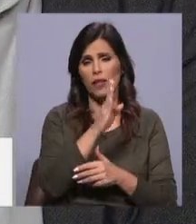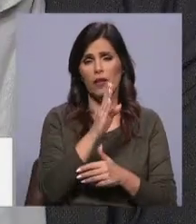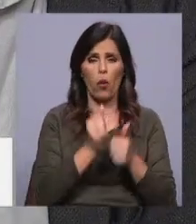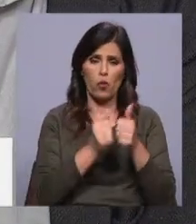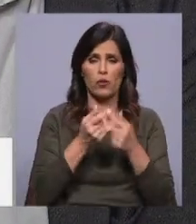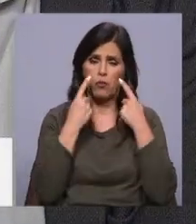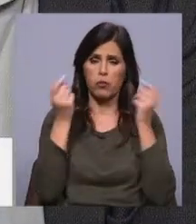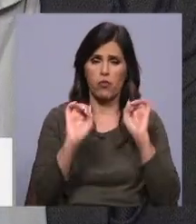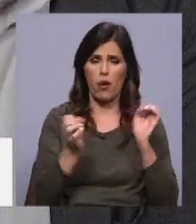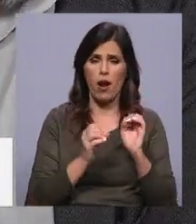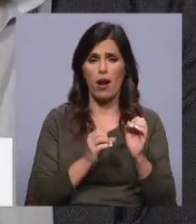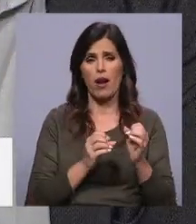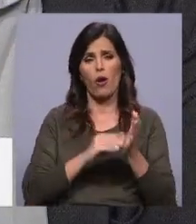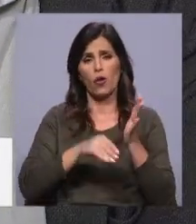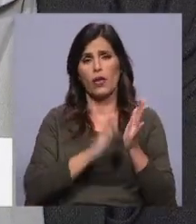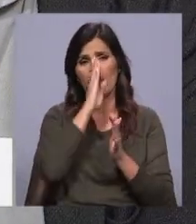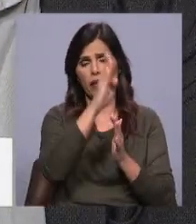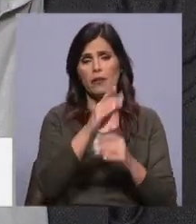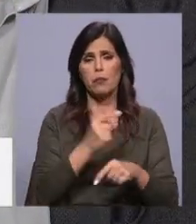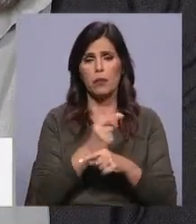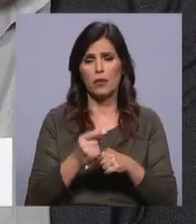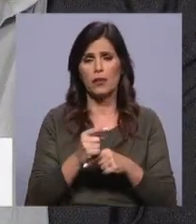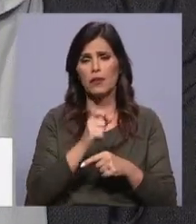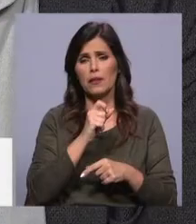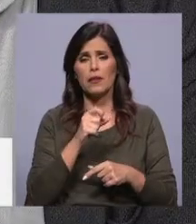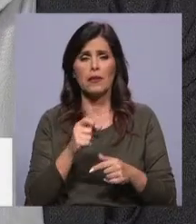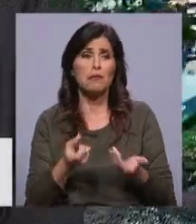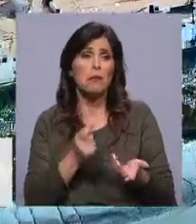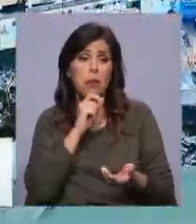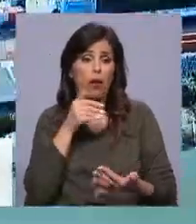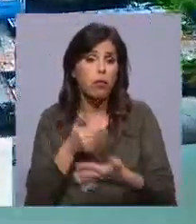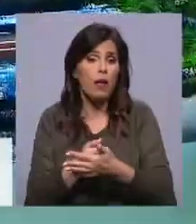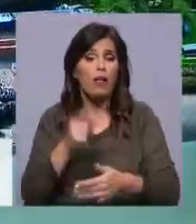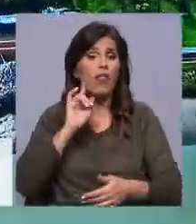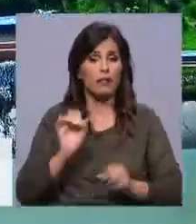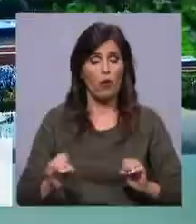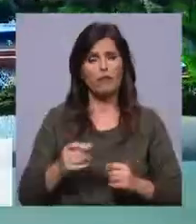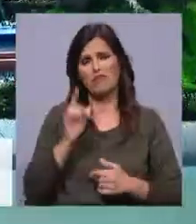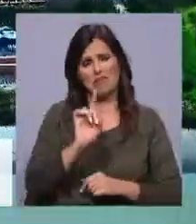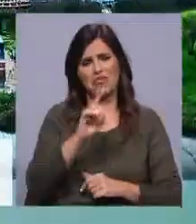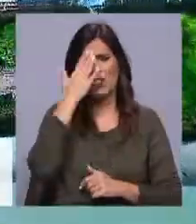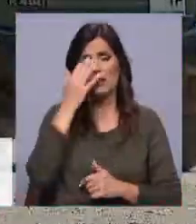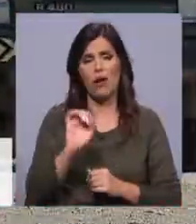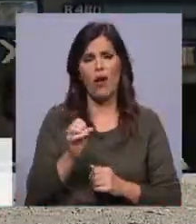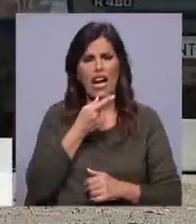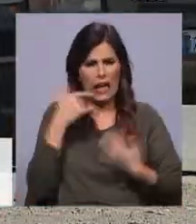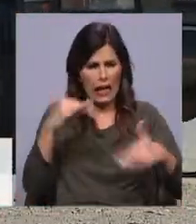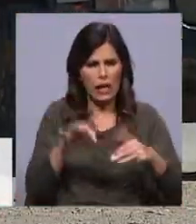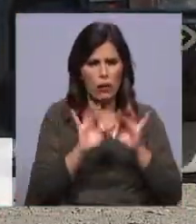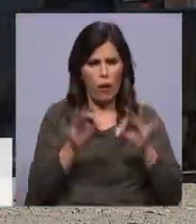concluída há tempo não nem precisaria ser um justo direto tão caro e não consegue acima de tudo a ideia de que nós